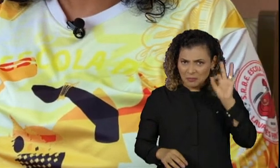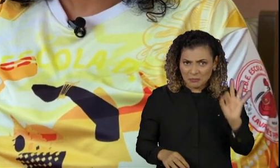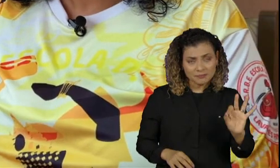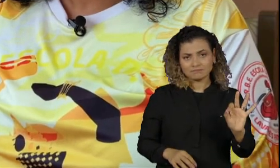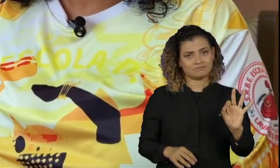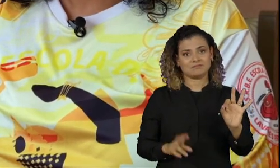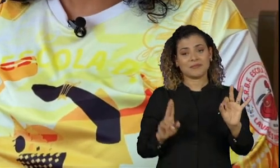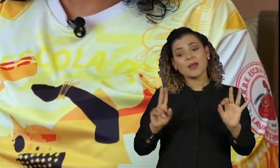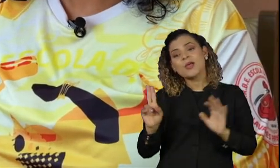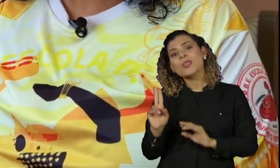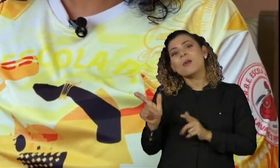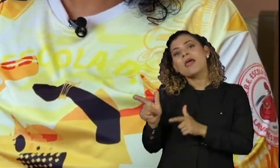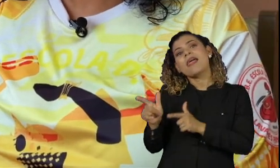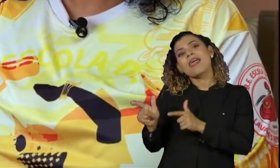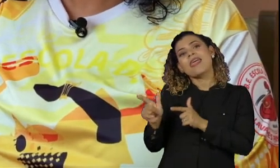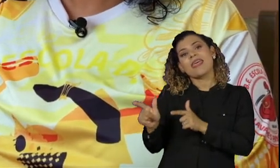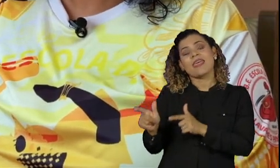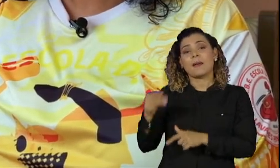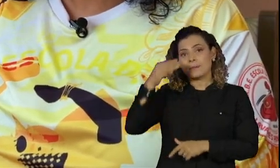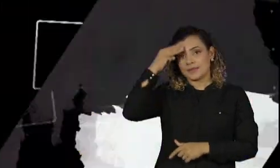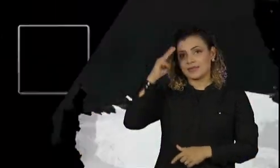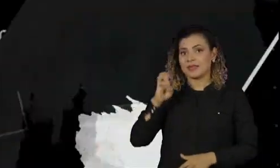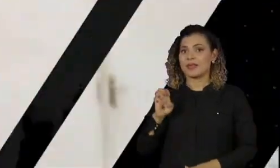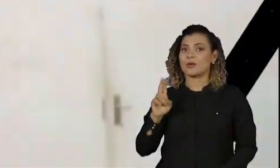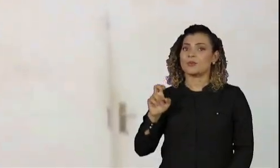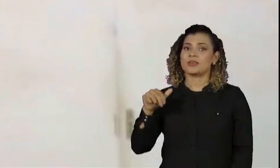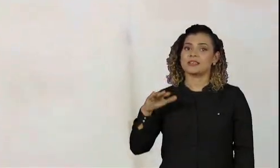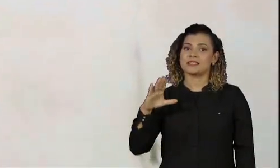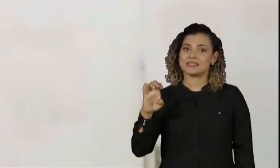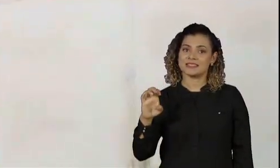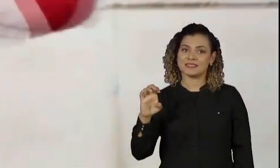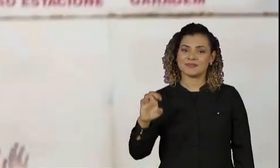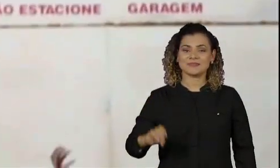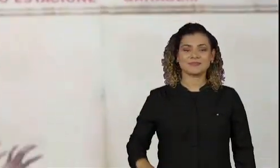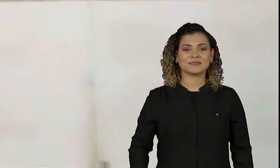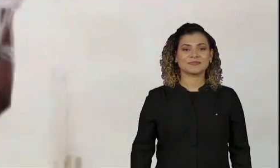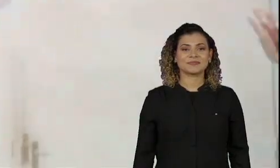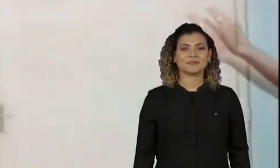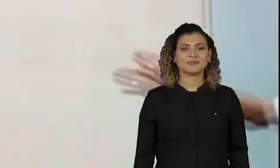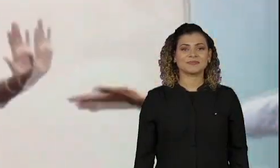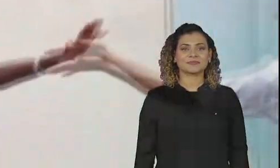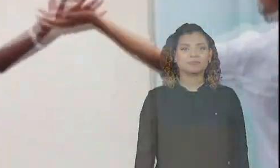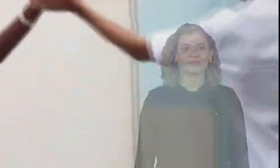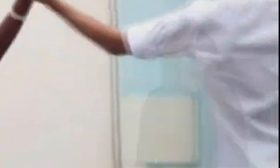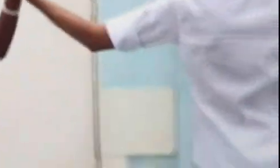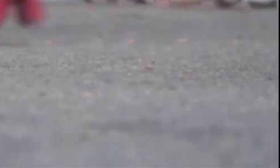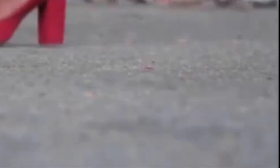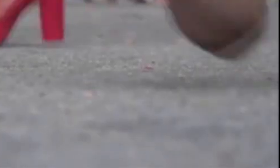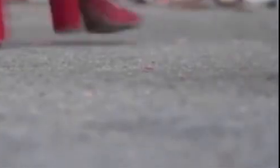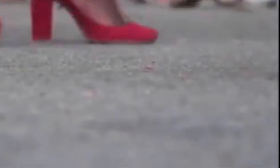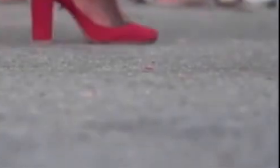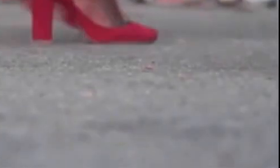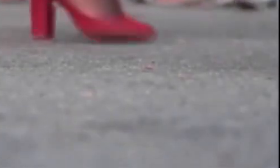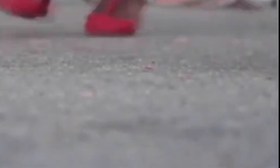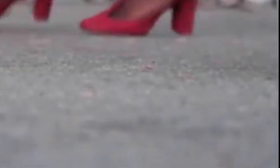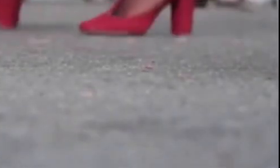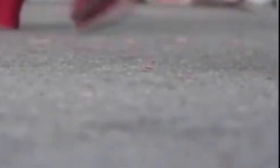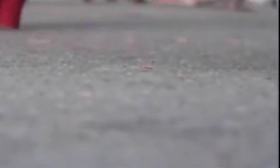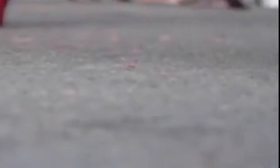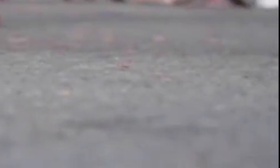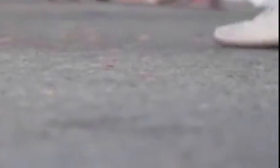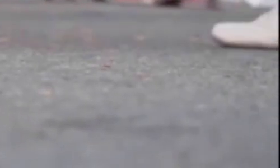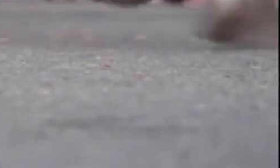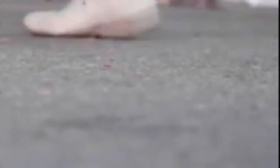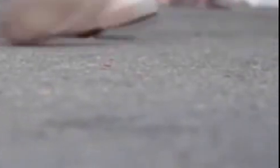for pelo apelido de Madrinha Eunice. Chegou Lavapés, pirata negro, a tradição